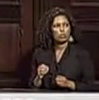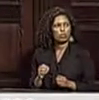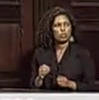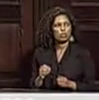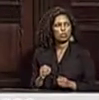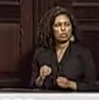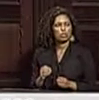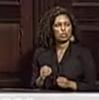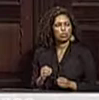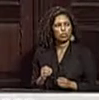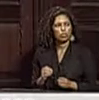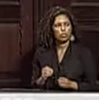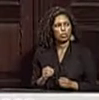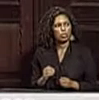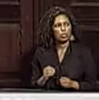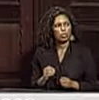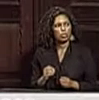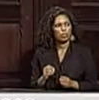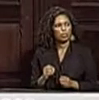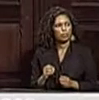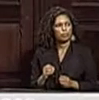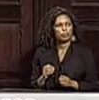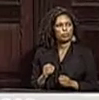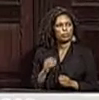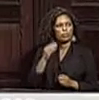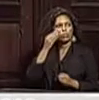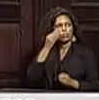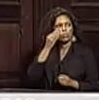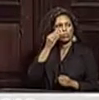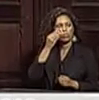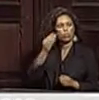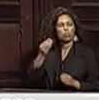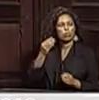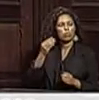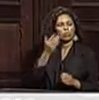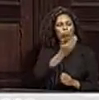autorizar o governo a inserir